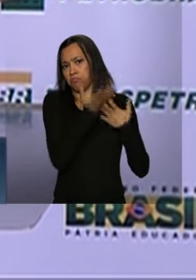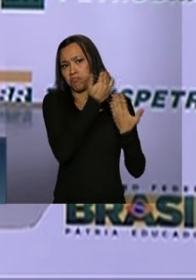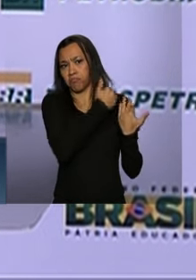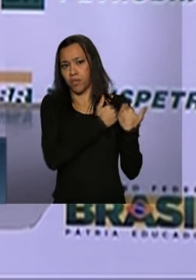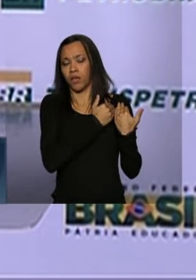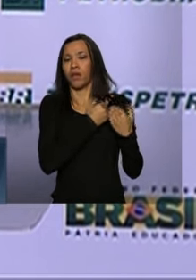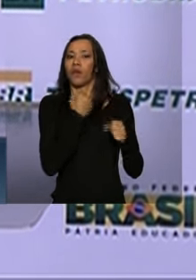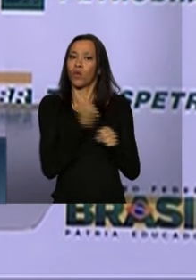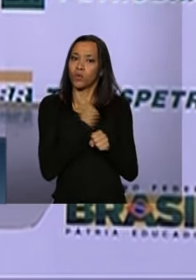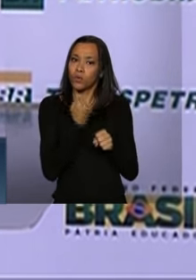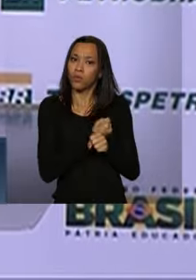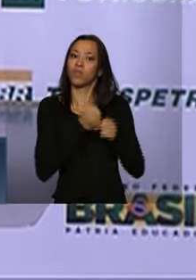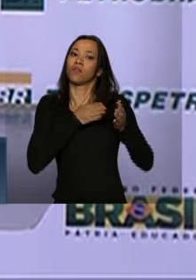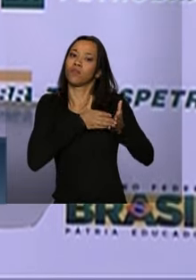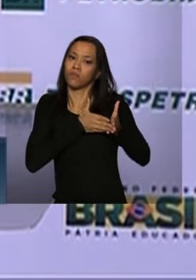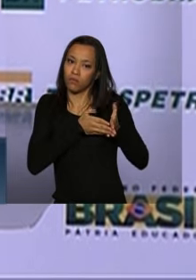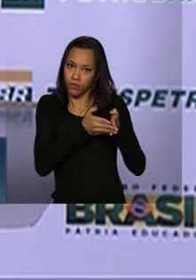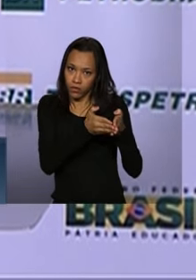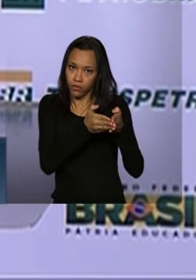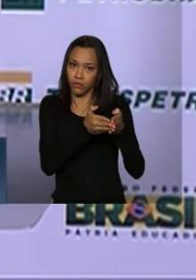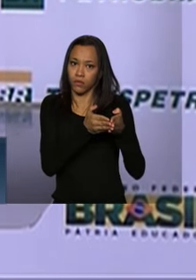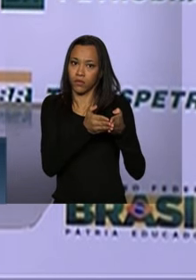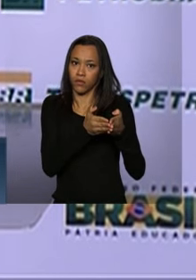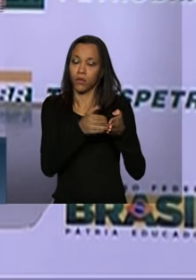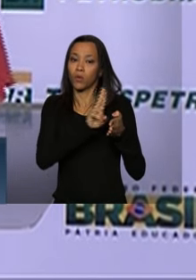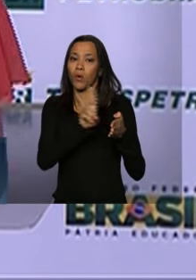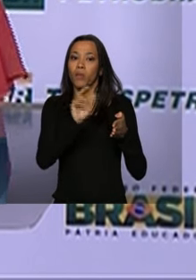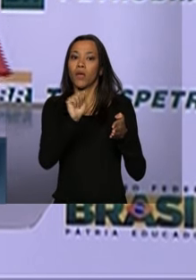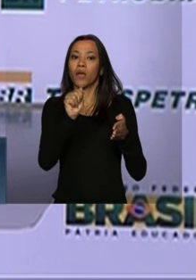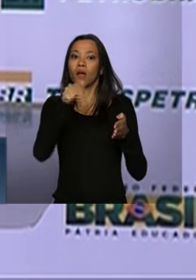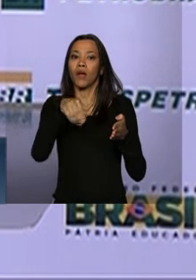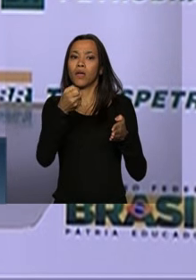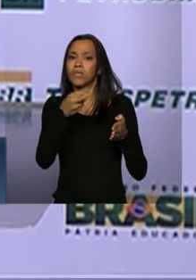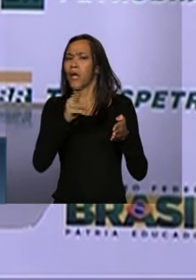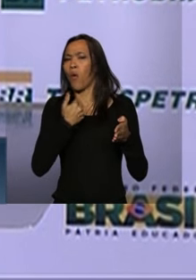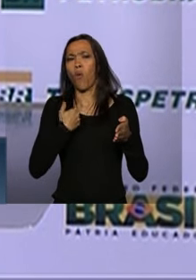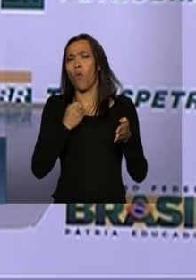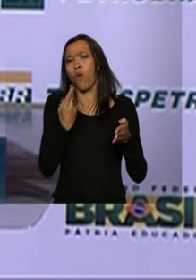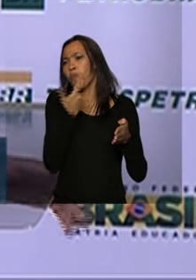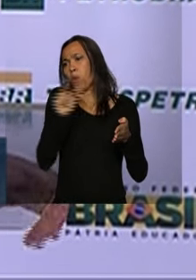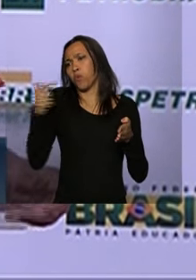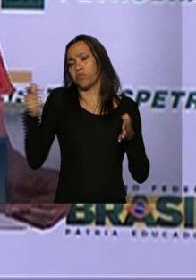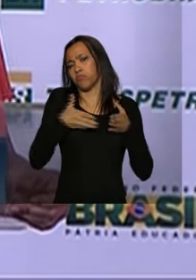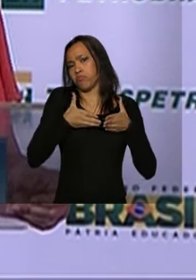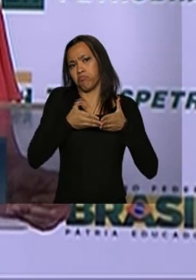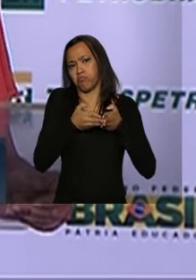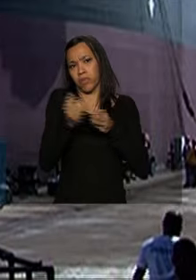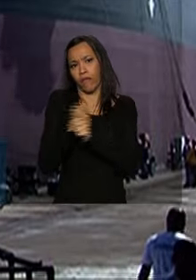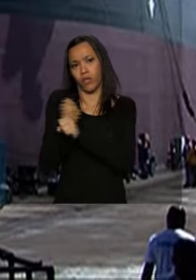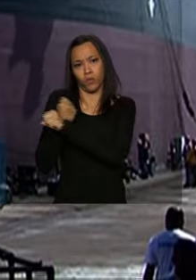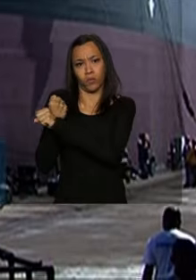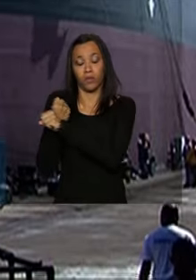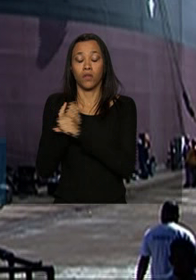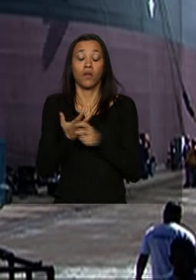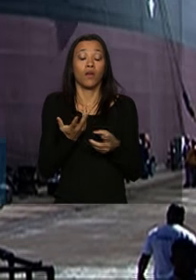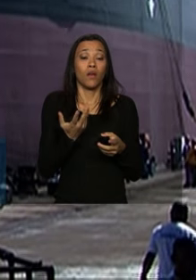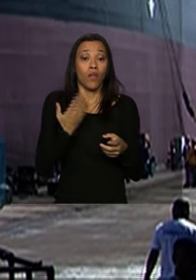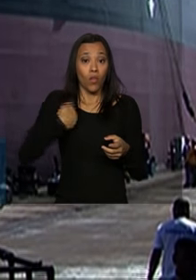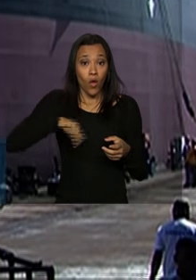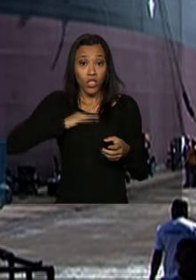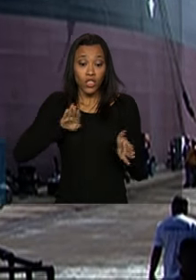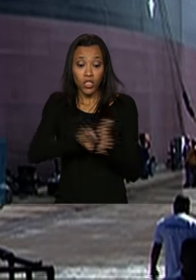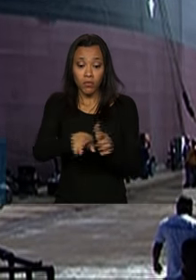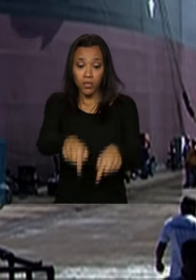continuamos fazendo o navio André Rebouças, ou qualquer outro navio. Nós chegamos aqui porque rompemos com